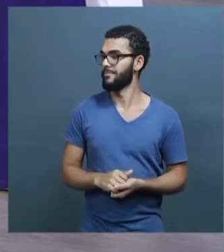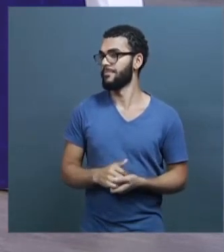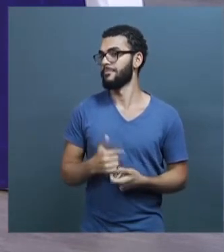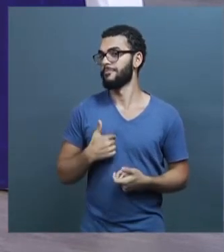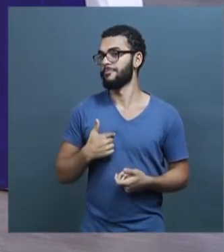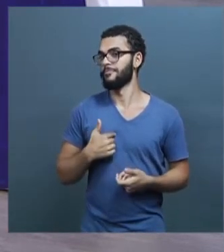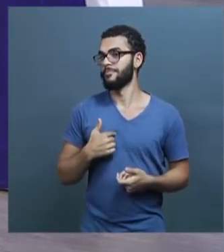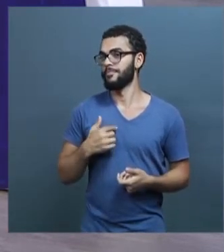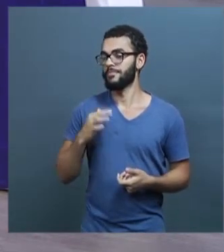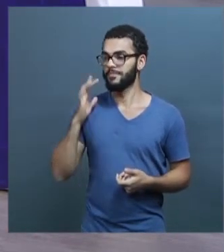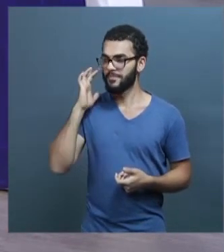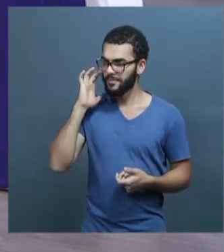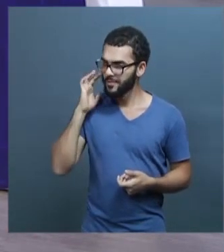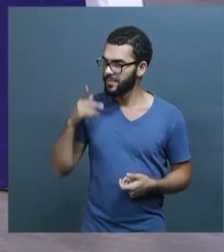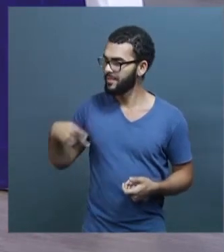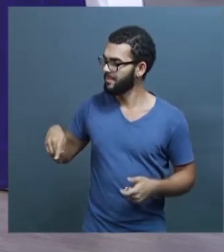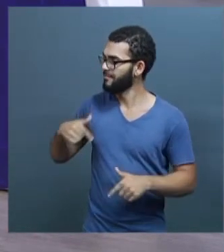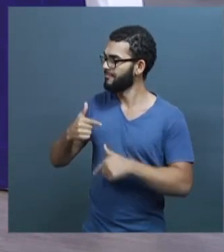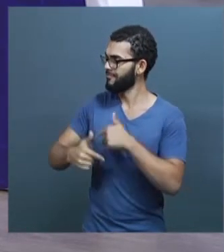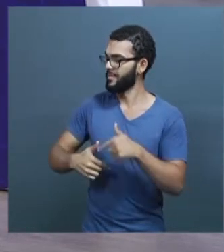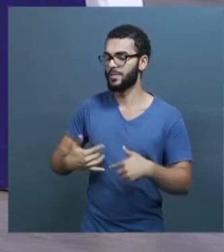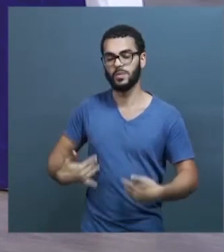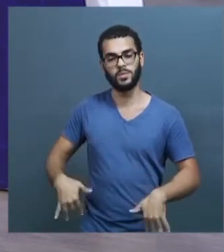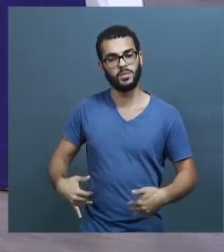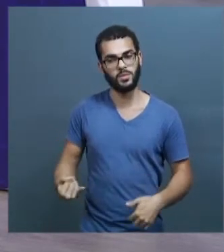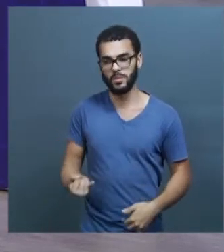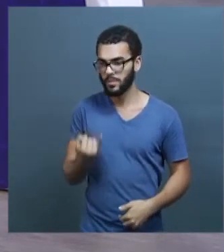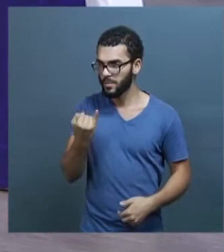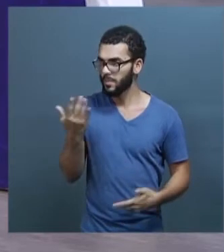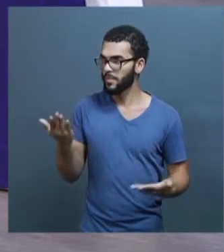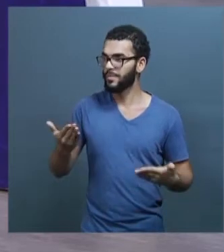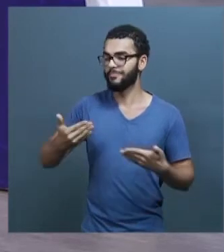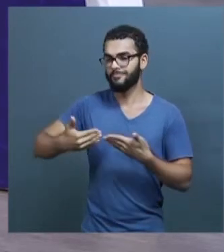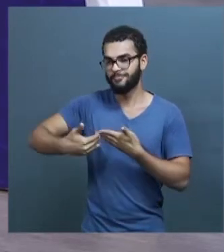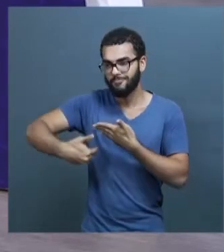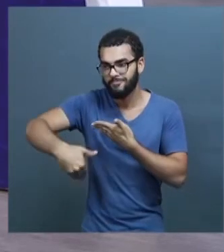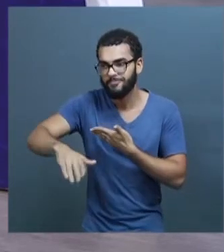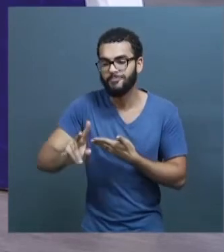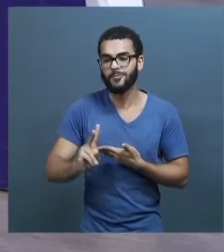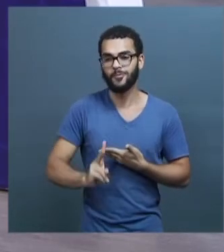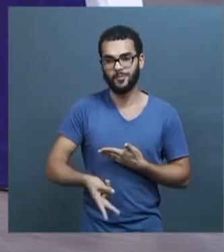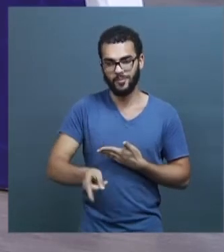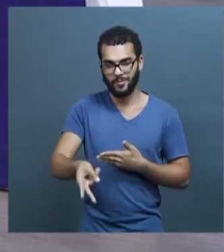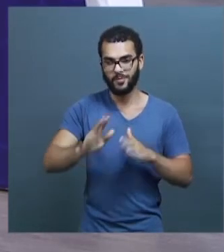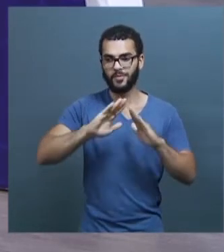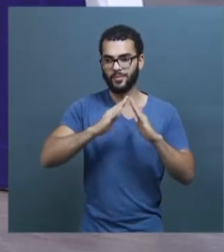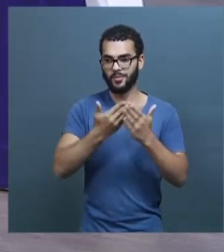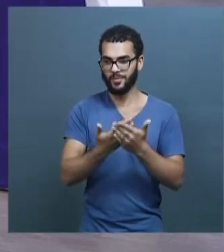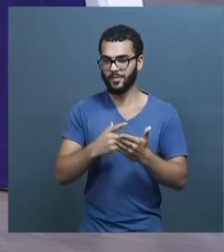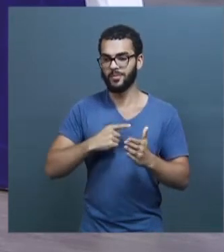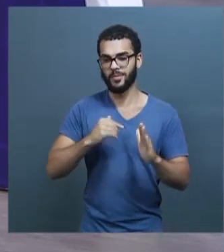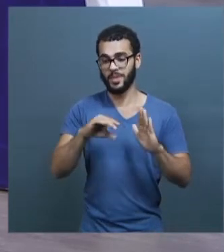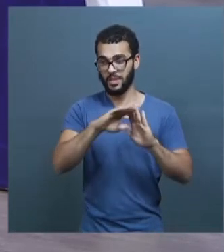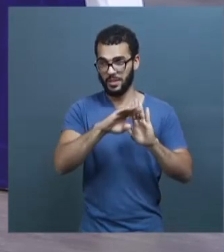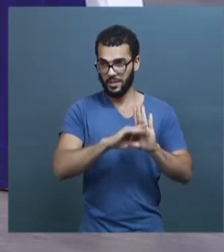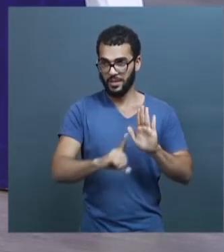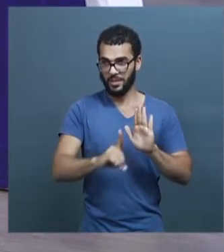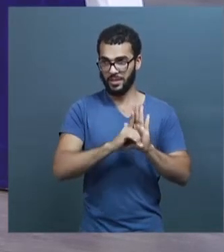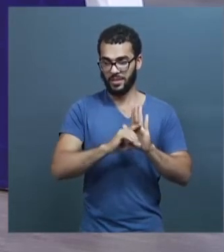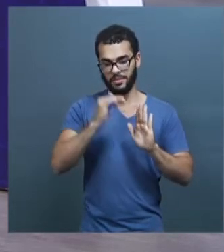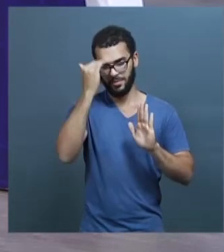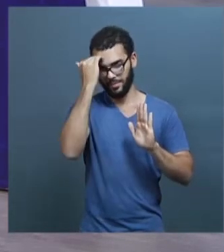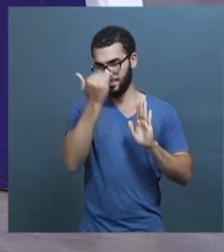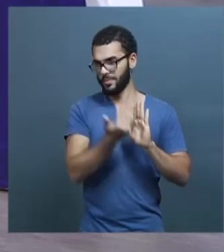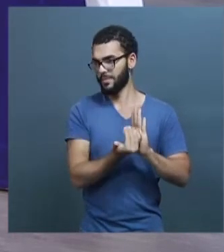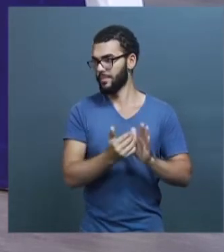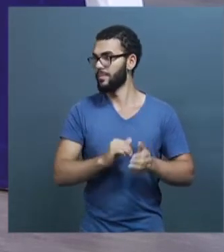que o trabalho que você já faz é muito importante. E agora dá seguimento para que as escolas cumpram cada vez mais esse decreto. Também,